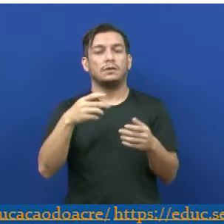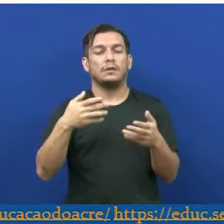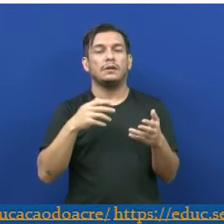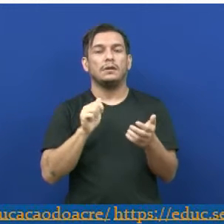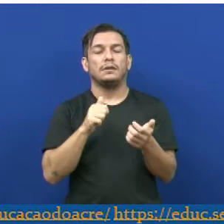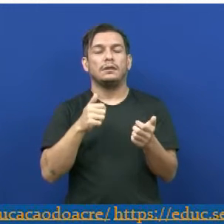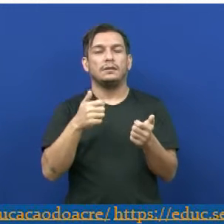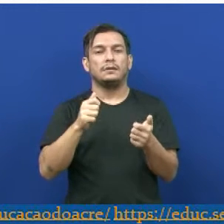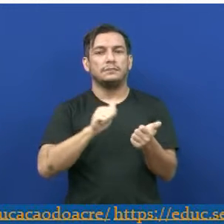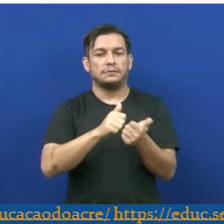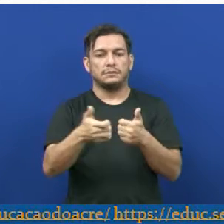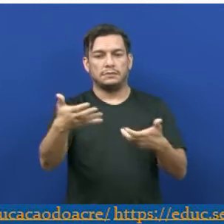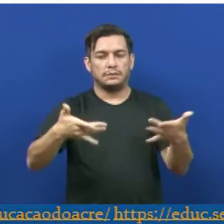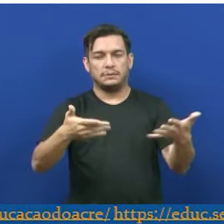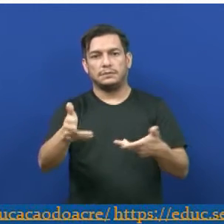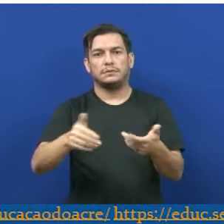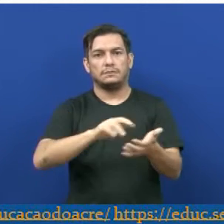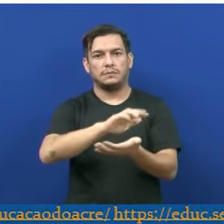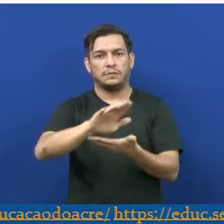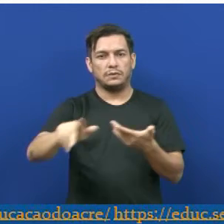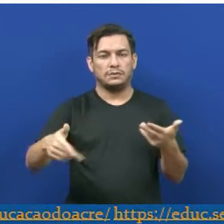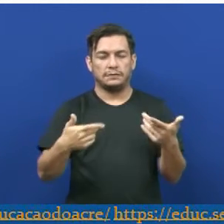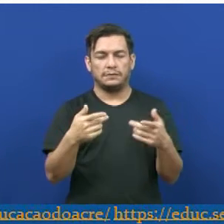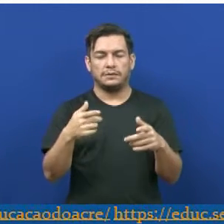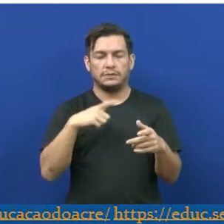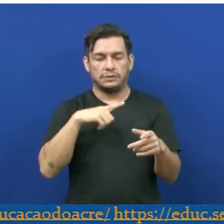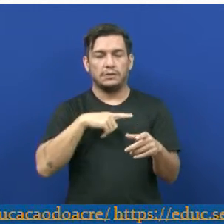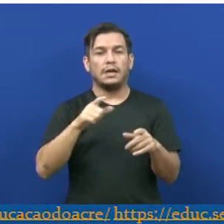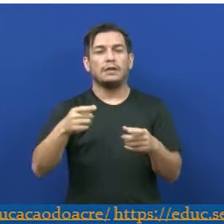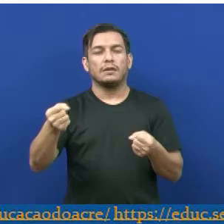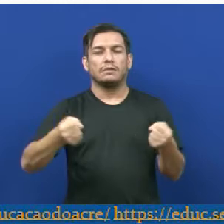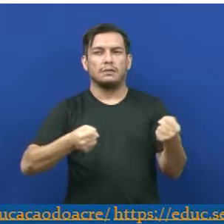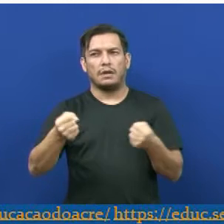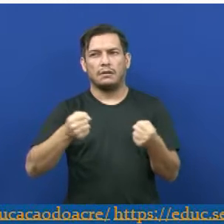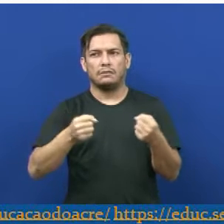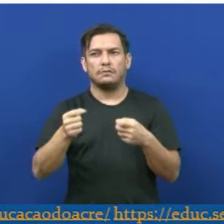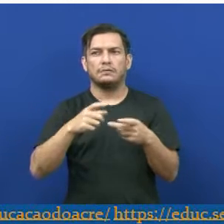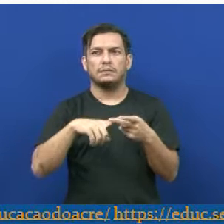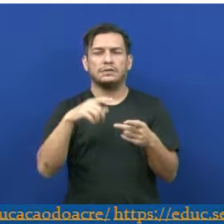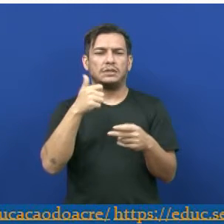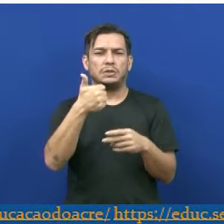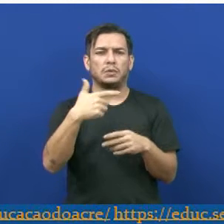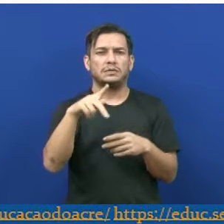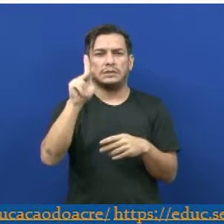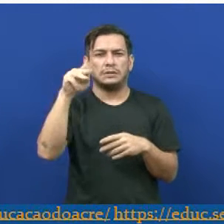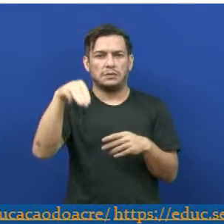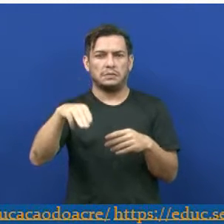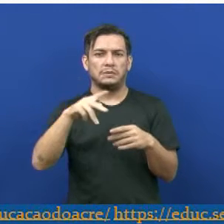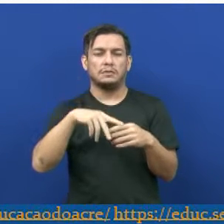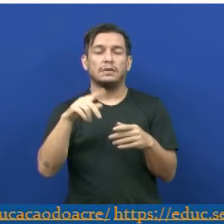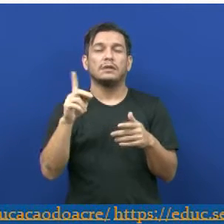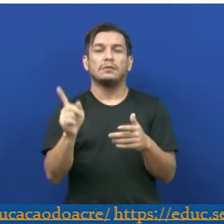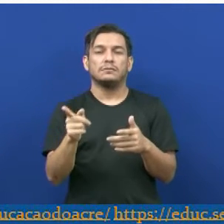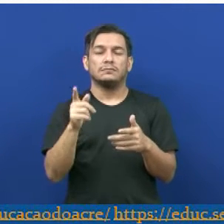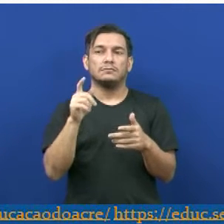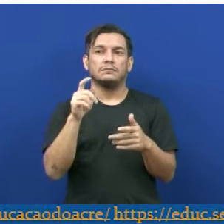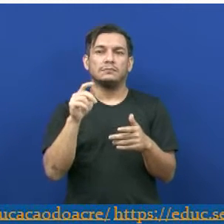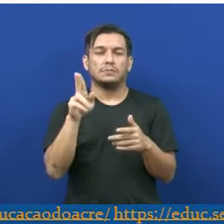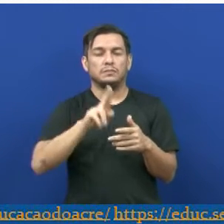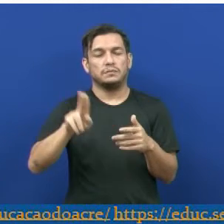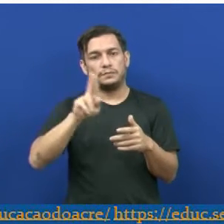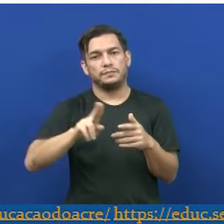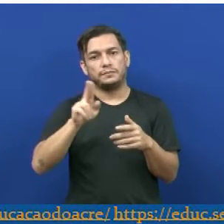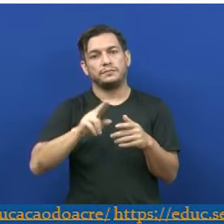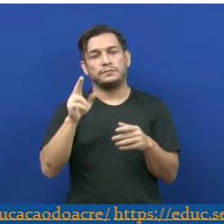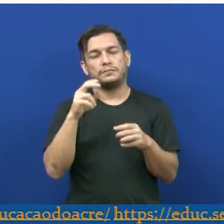que você tinha eram carruagens e elas tinham mais ou menos uma média de 12 km por hora. Com a locomotiva, com a